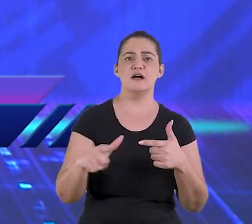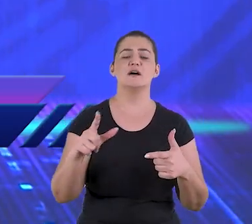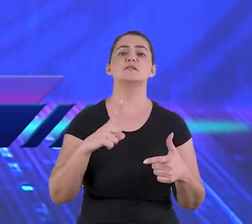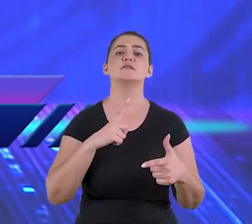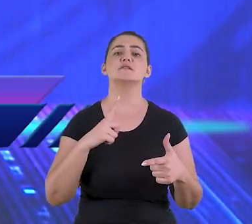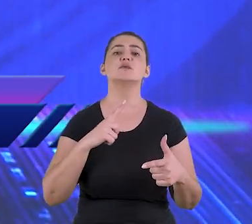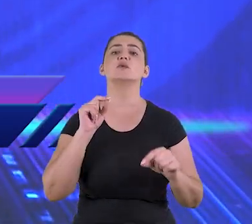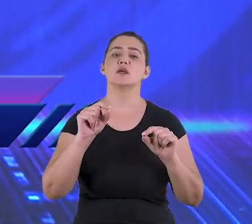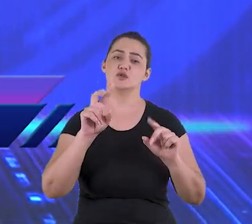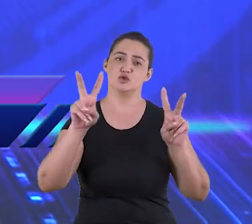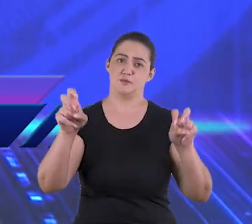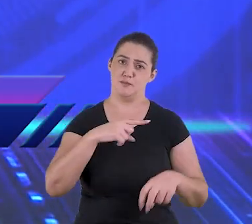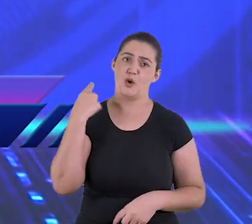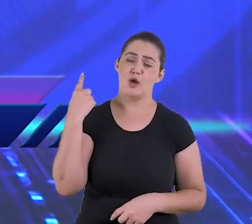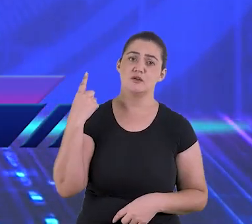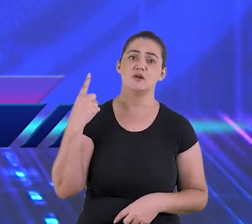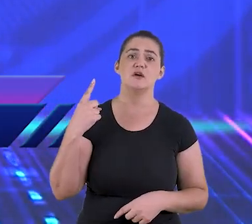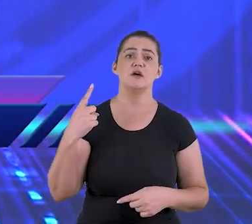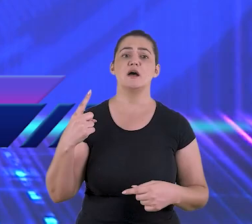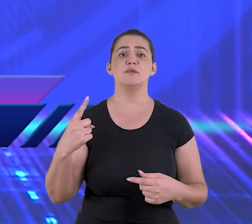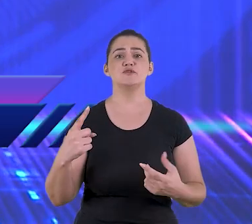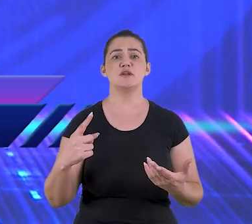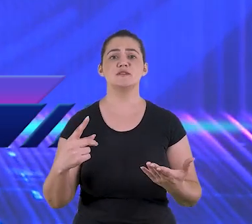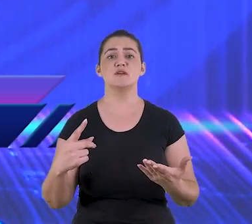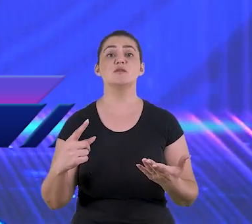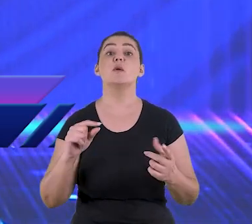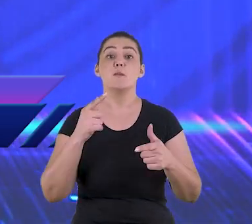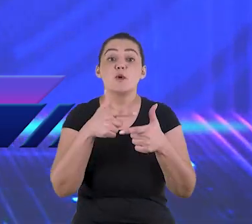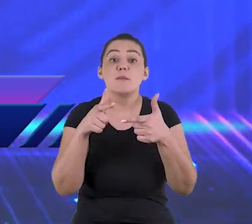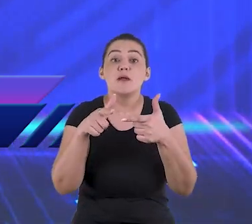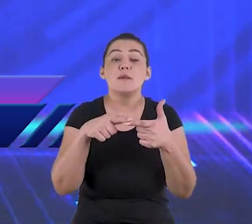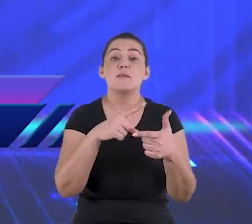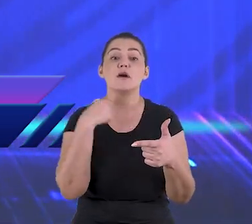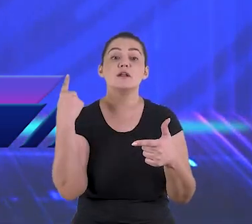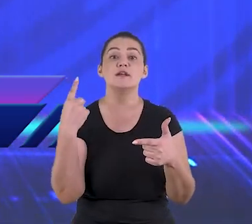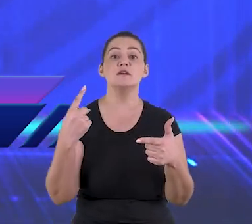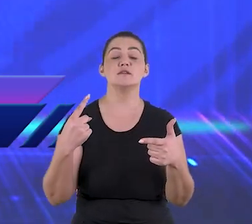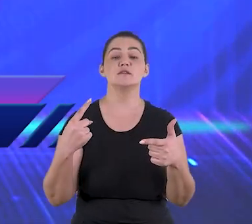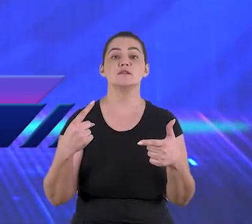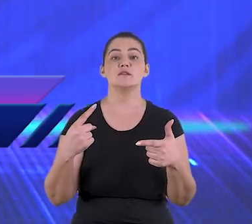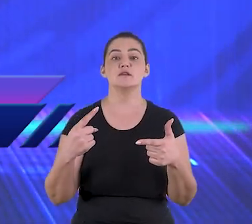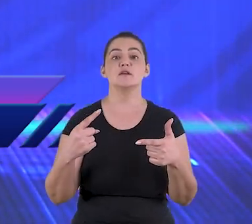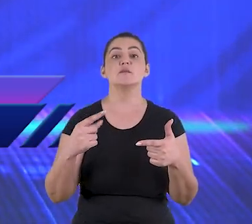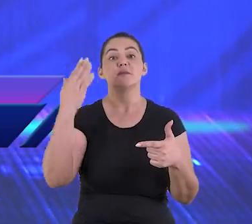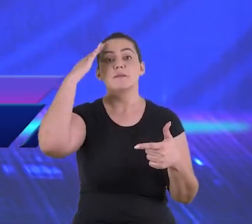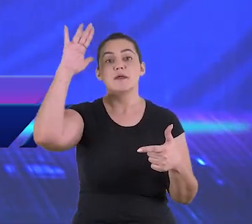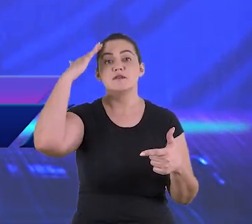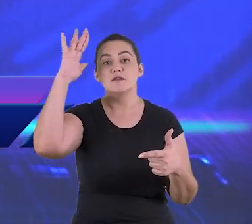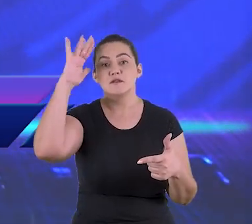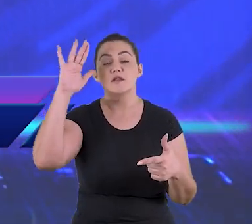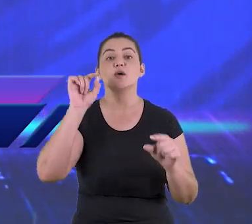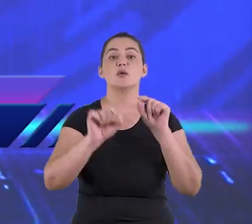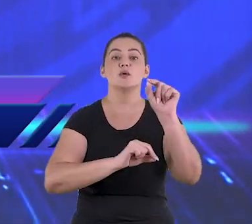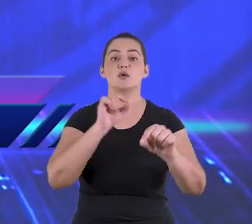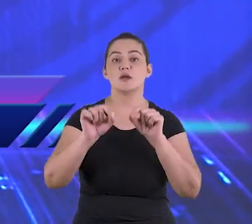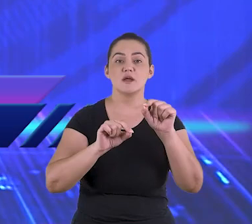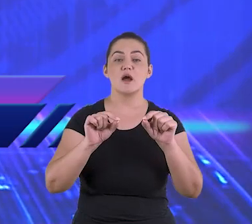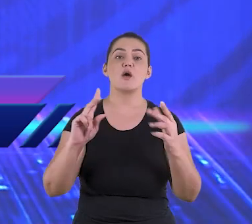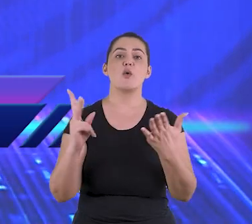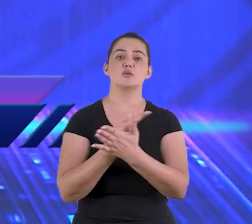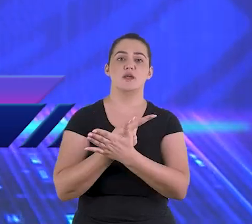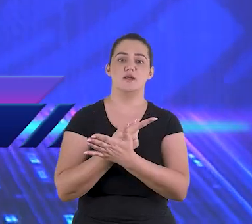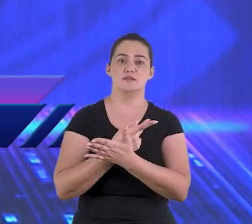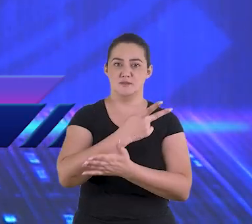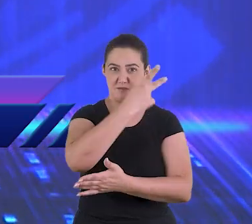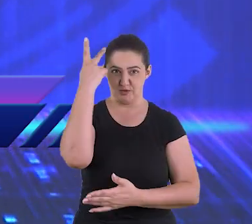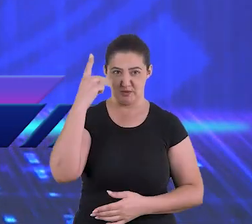problema para todos nós, que é a morte, mas este problema da morte tem uma solução. E para entendermos